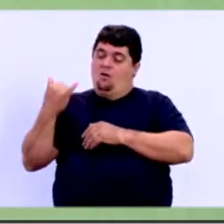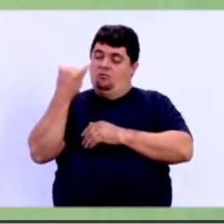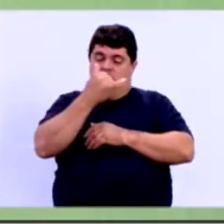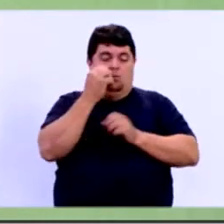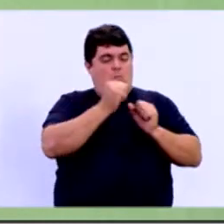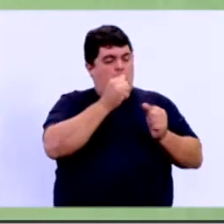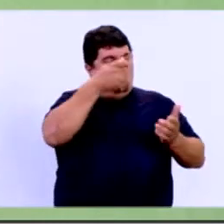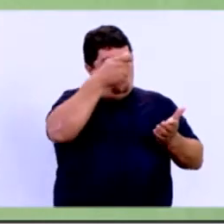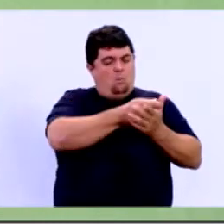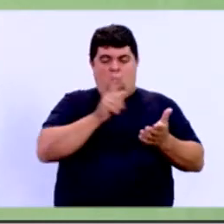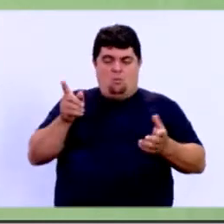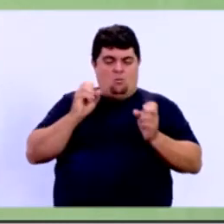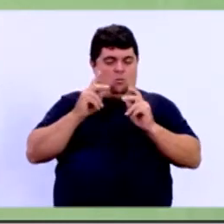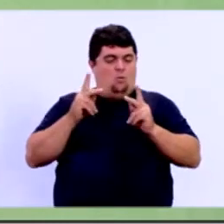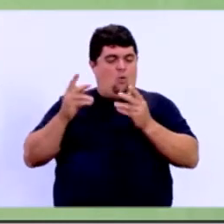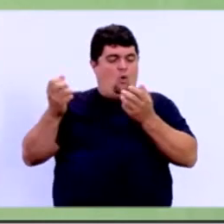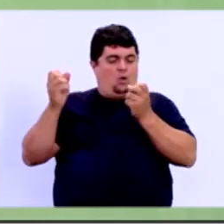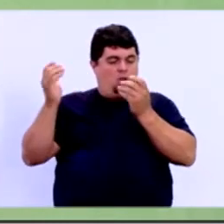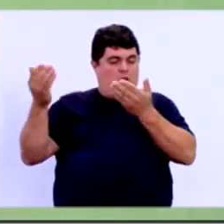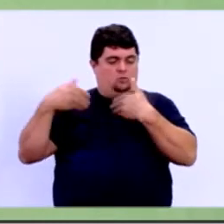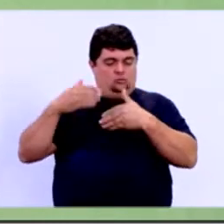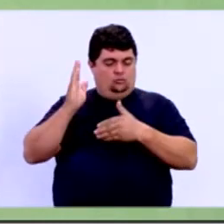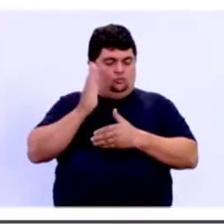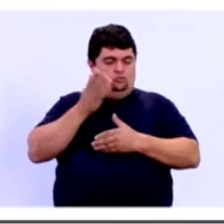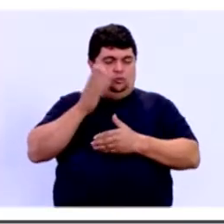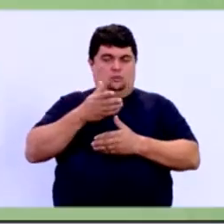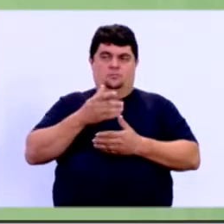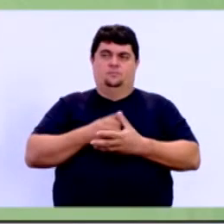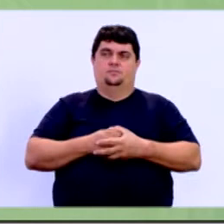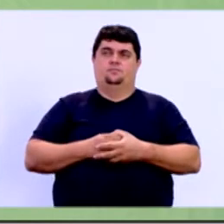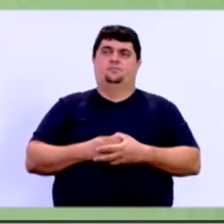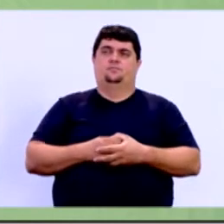com o setor financeiro, tá?